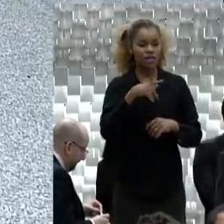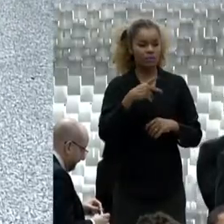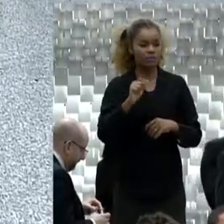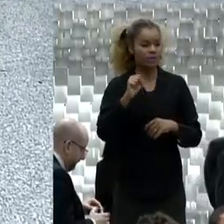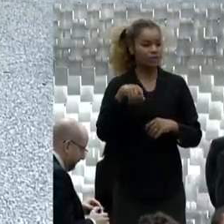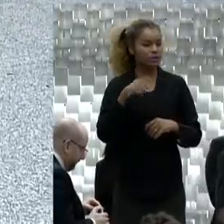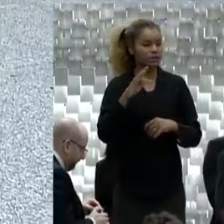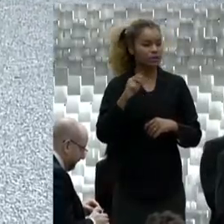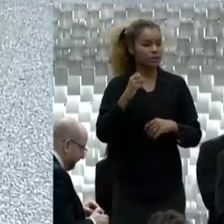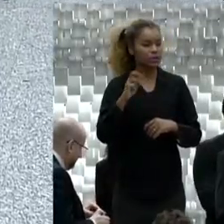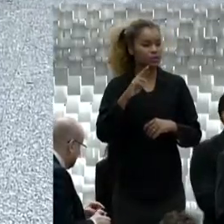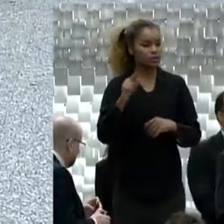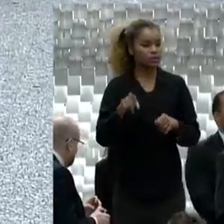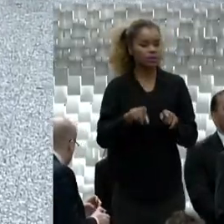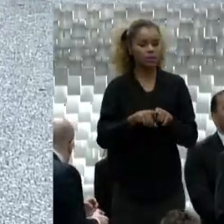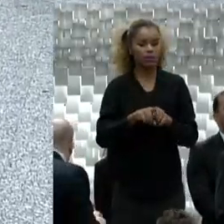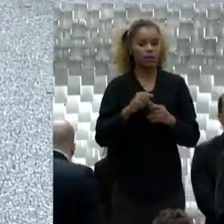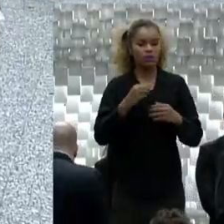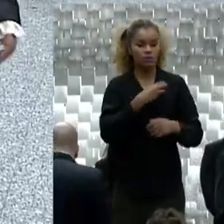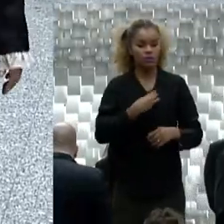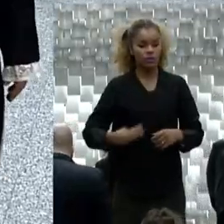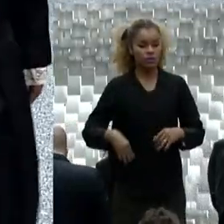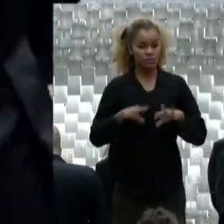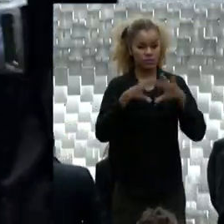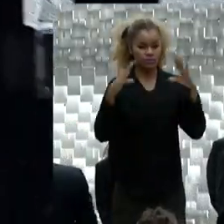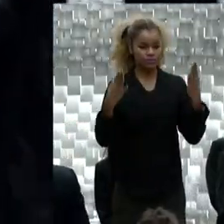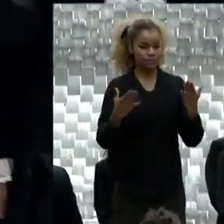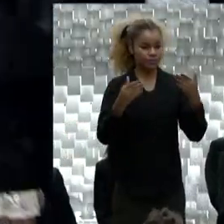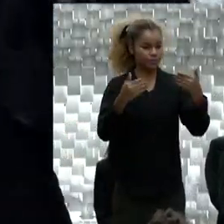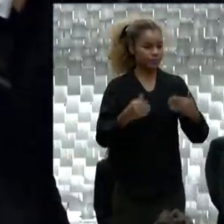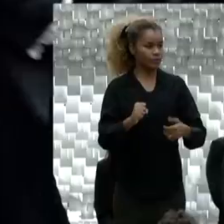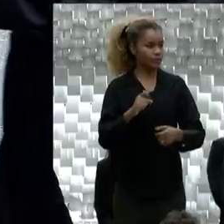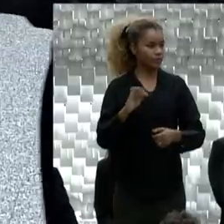Cruz, e dos senhores ministros desta Corte.